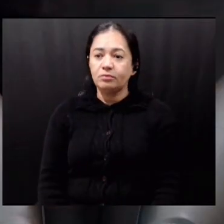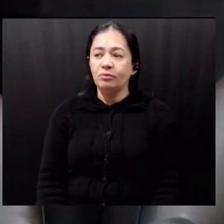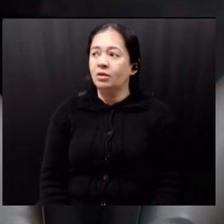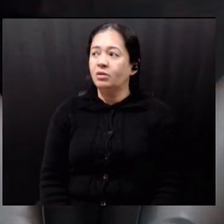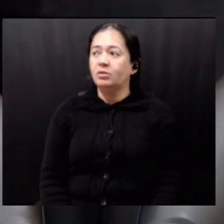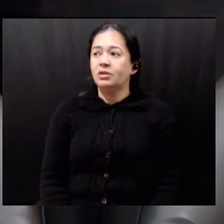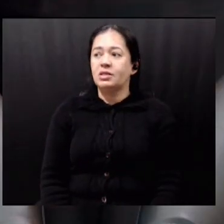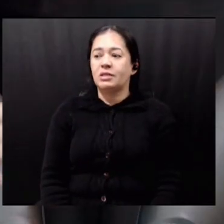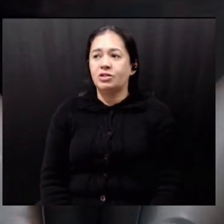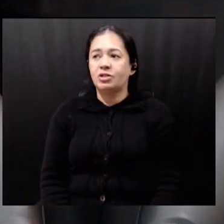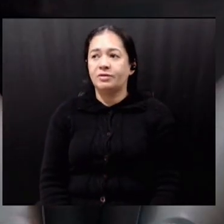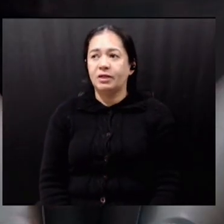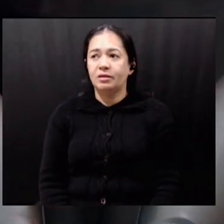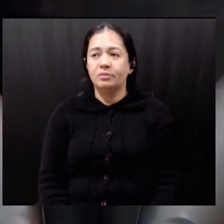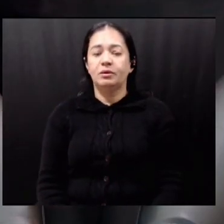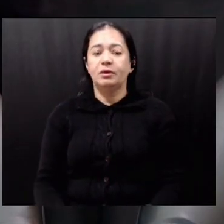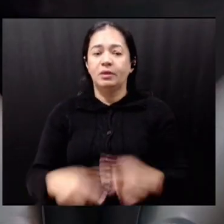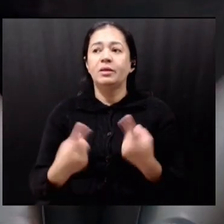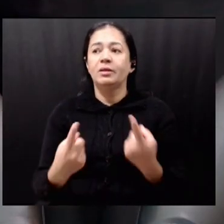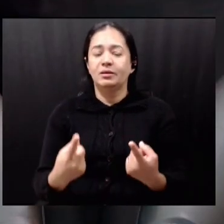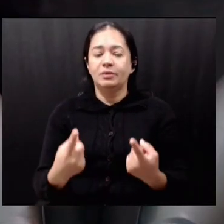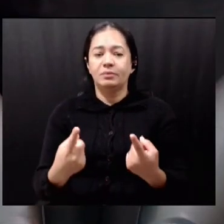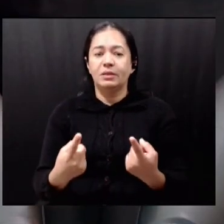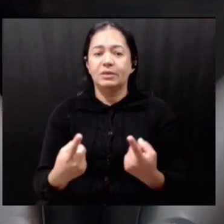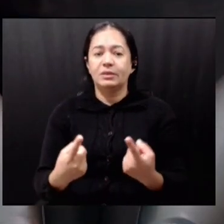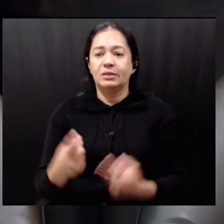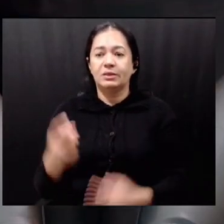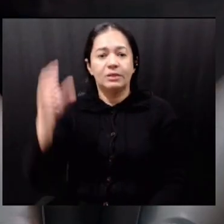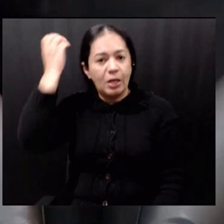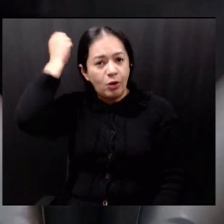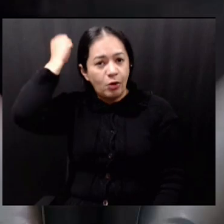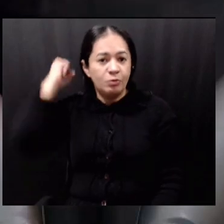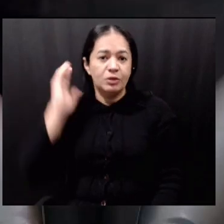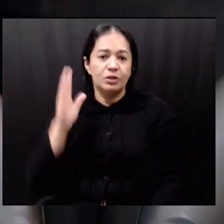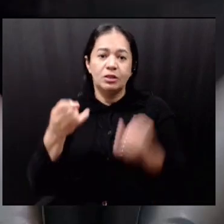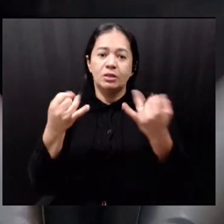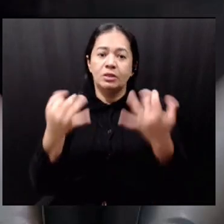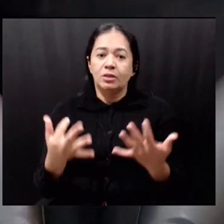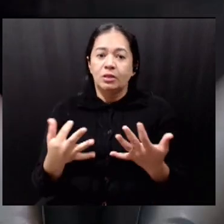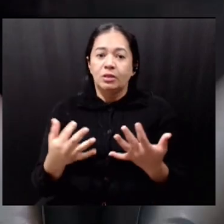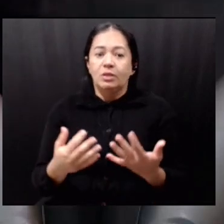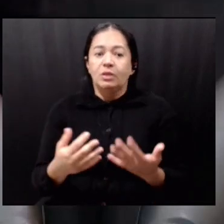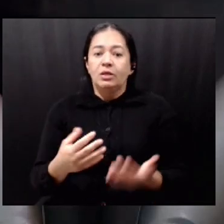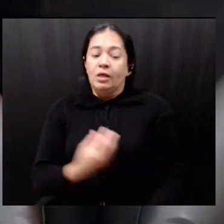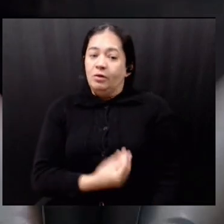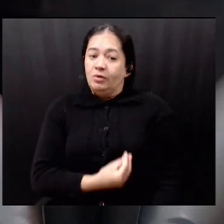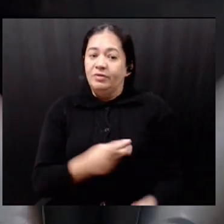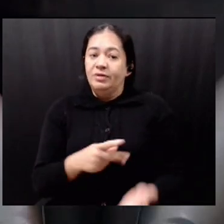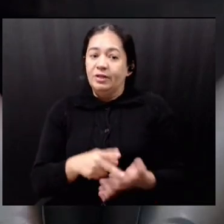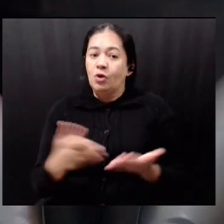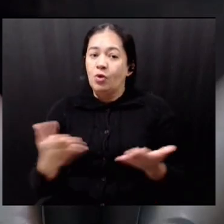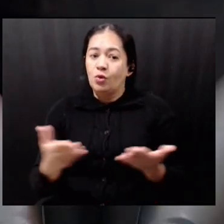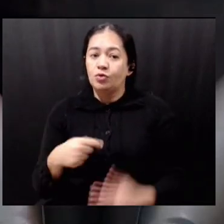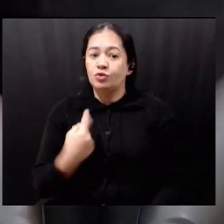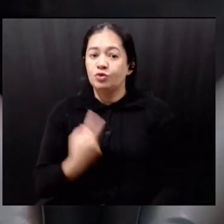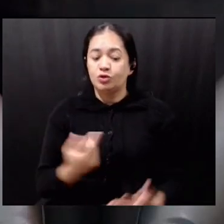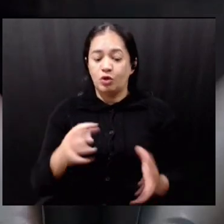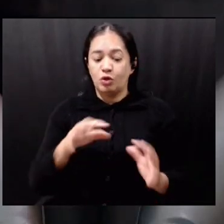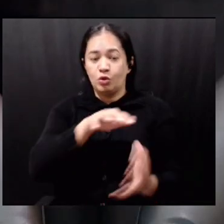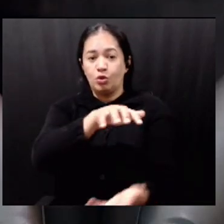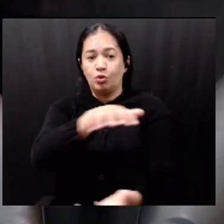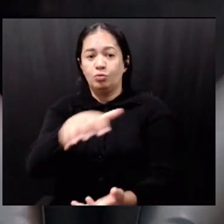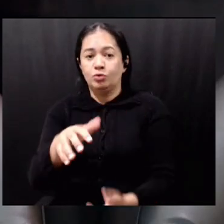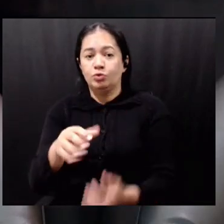é como, né, a Rúbia comentou. É uma realidade, hoje a gente está incluso num mundo muito acelerado, então